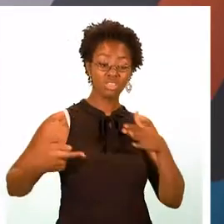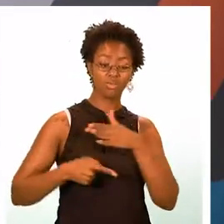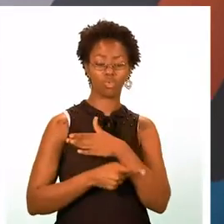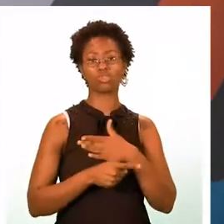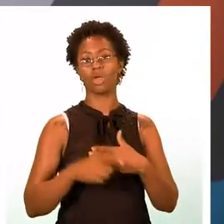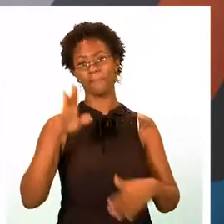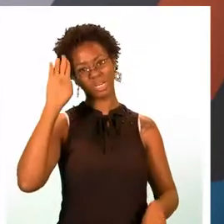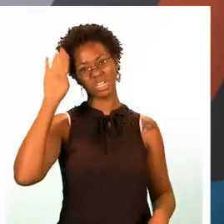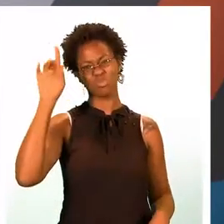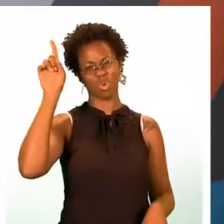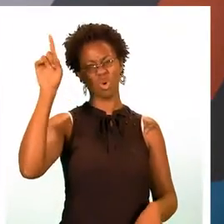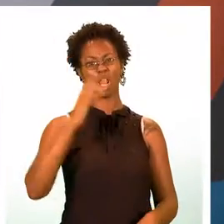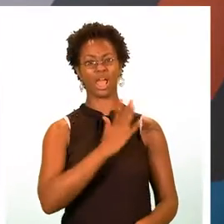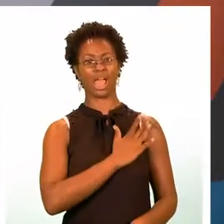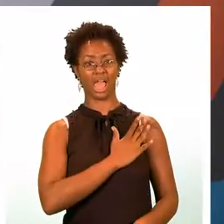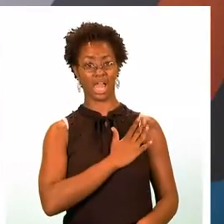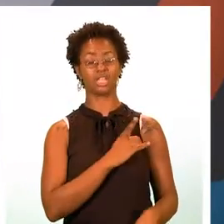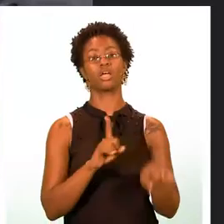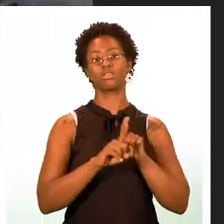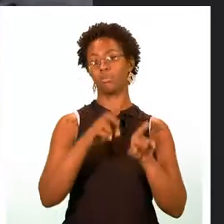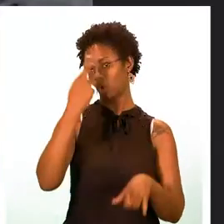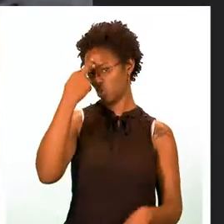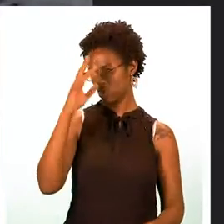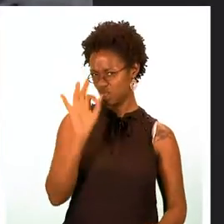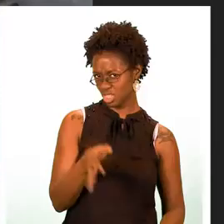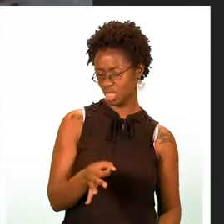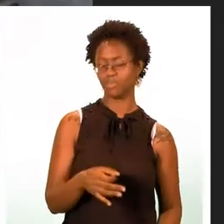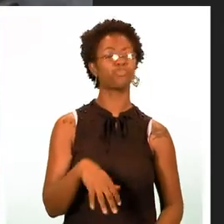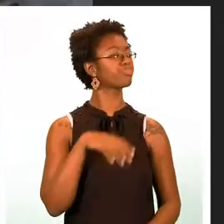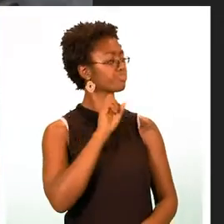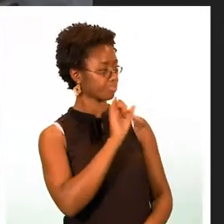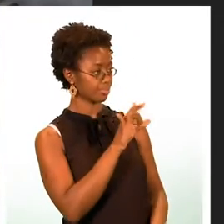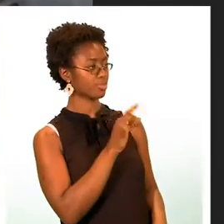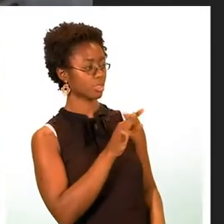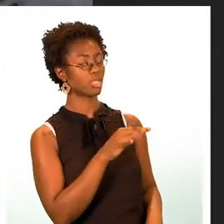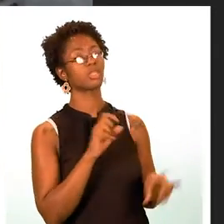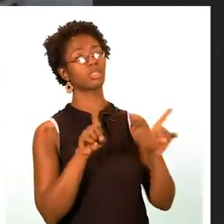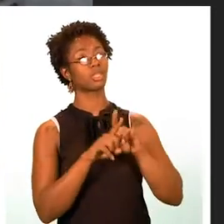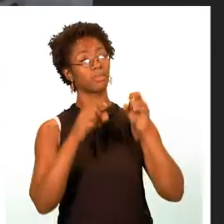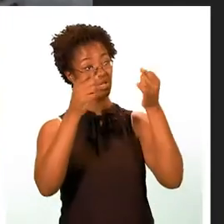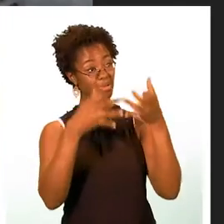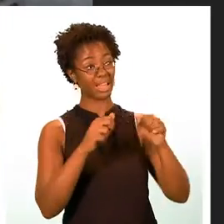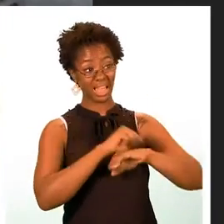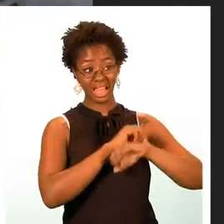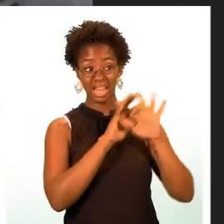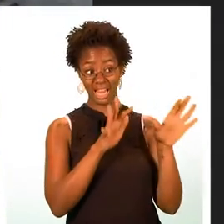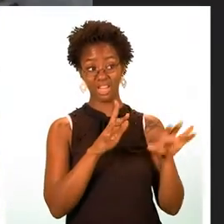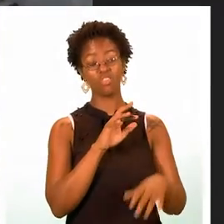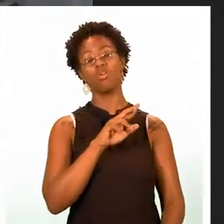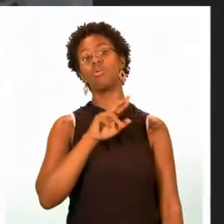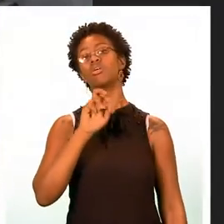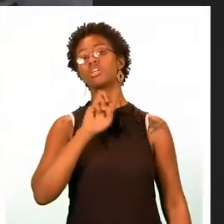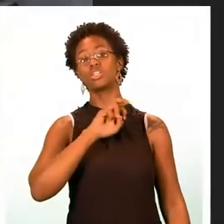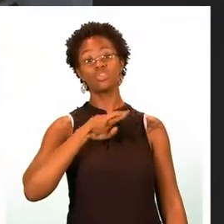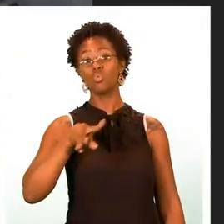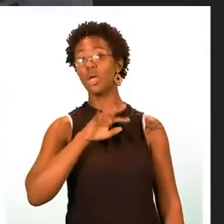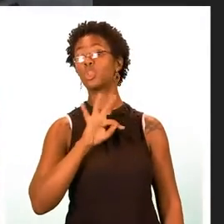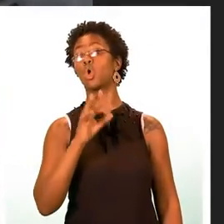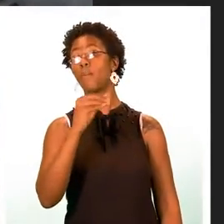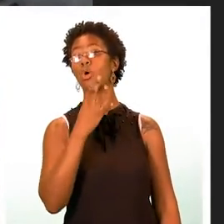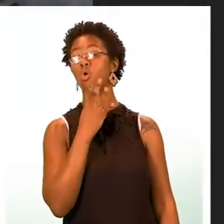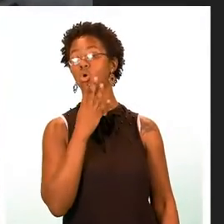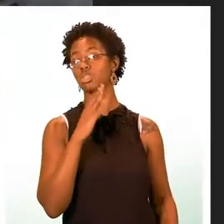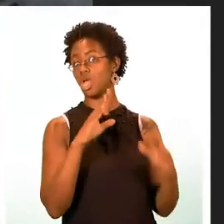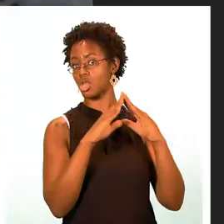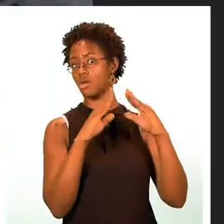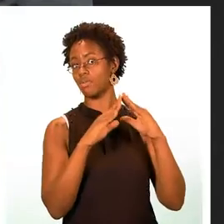no Canadá e na Rússia, não é isso? Exatamente. E outra coisa que é bom deixar claro, Cláudia, é que nem todo mundo conhece